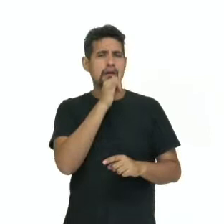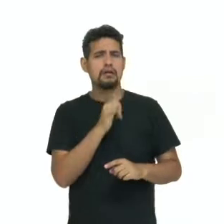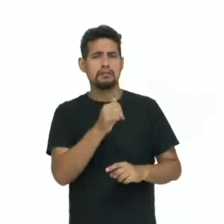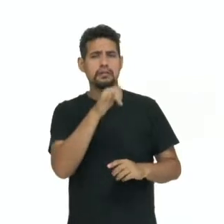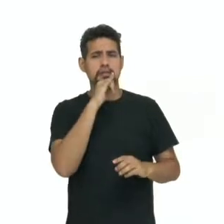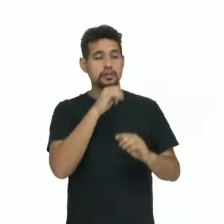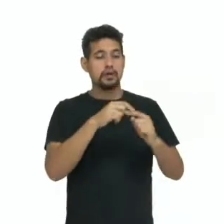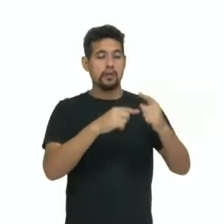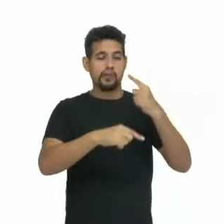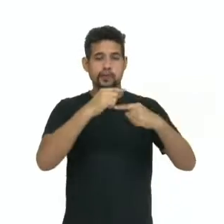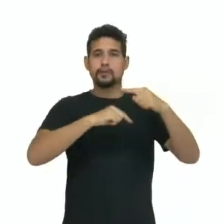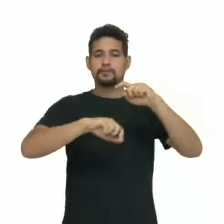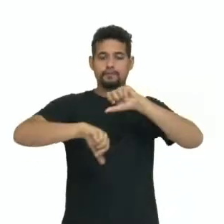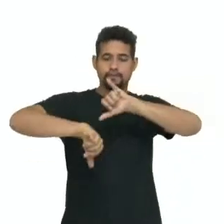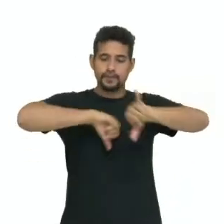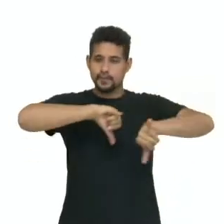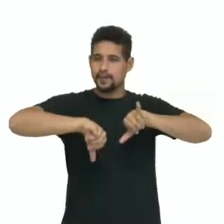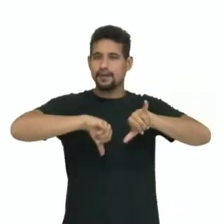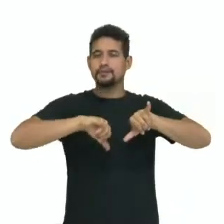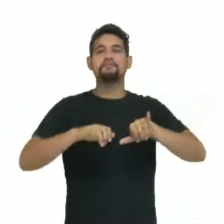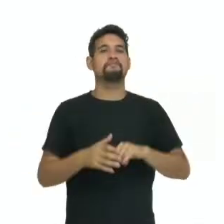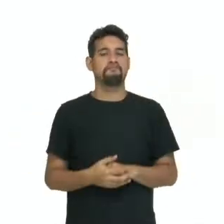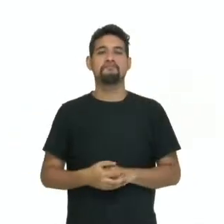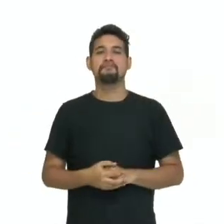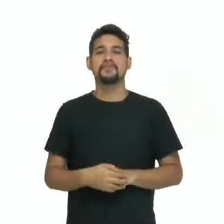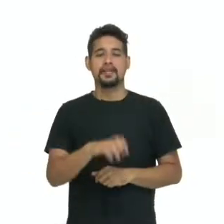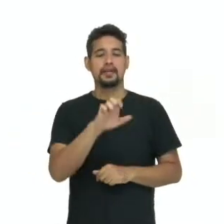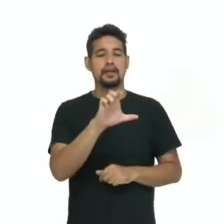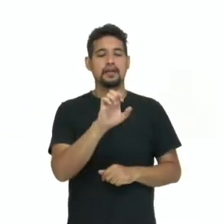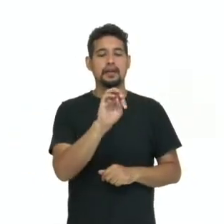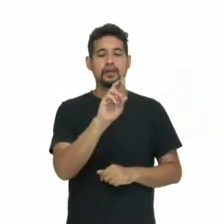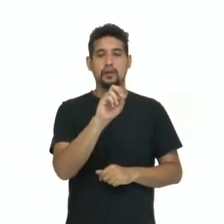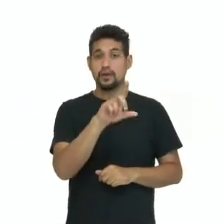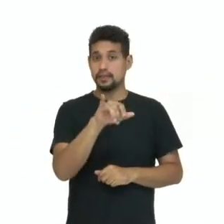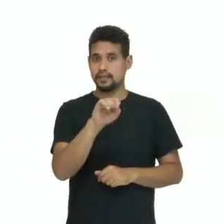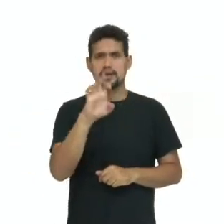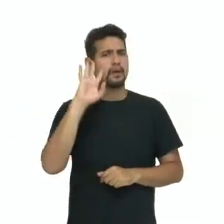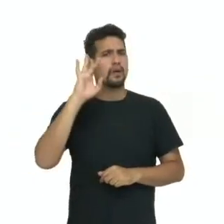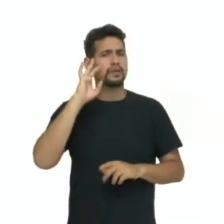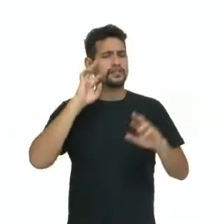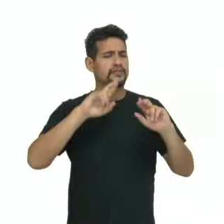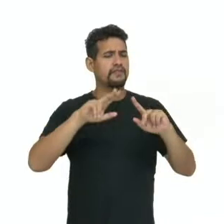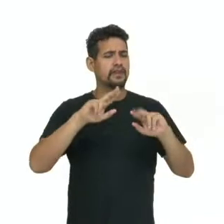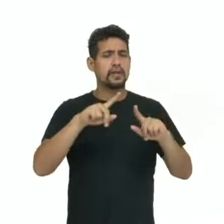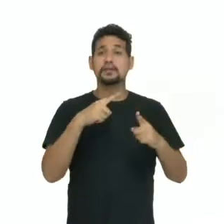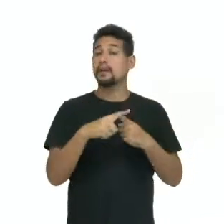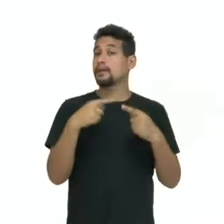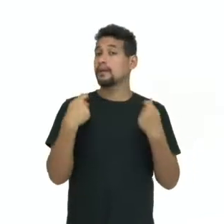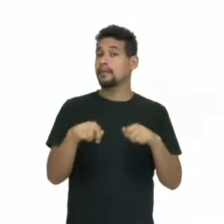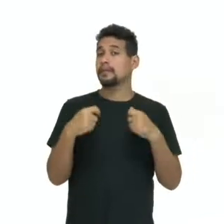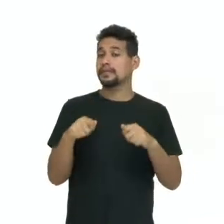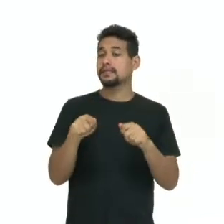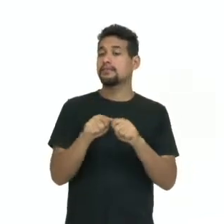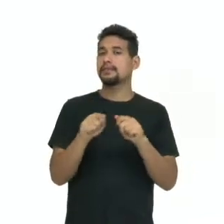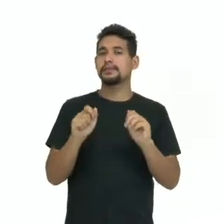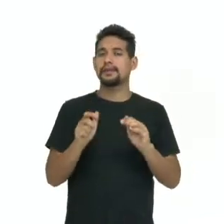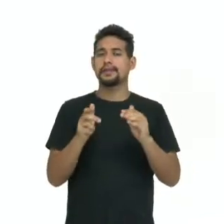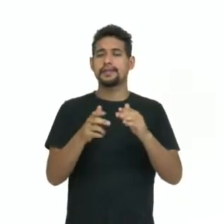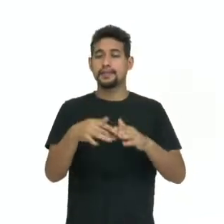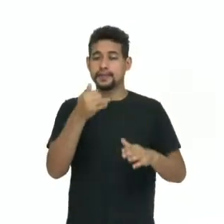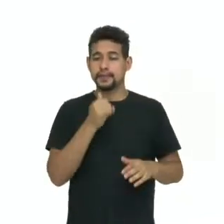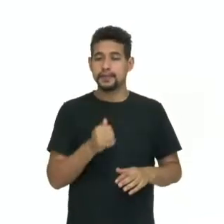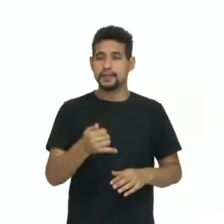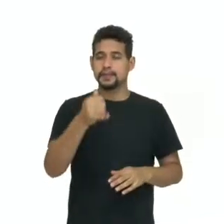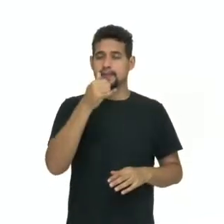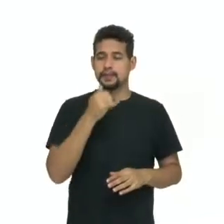transformada em energia química. Na eletrólise, diferentemente do que ocorre nas pilhas, é preciso fornecer uma corrente